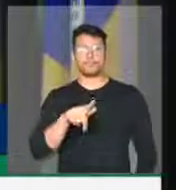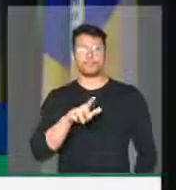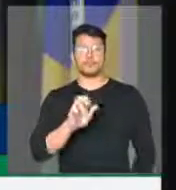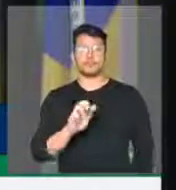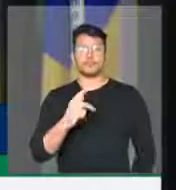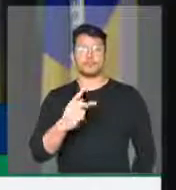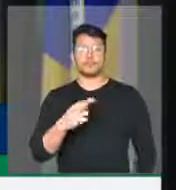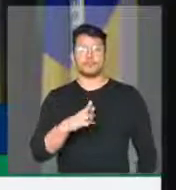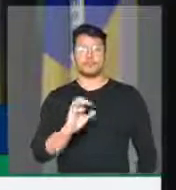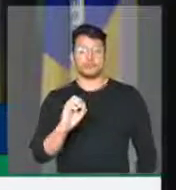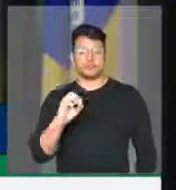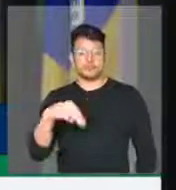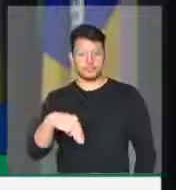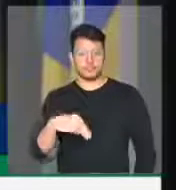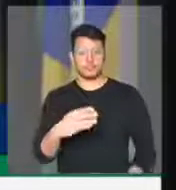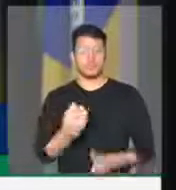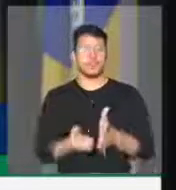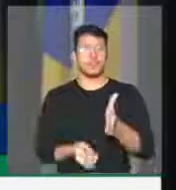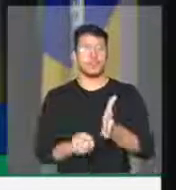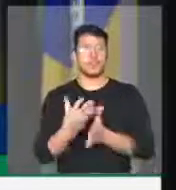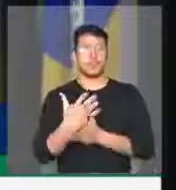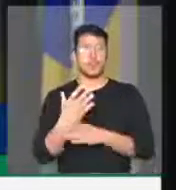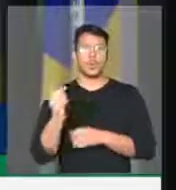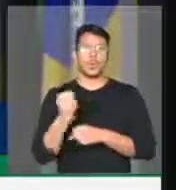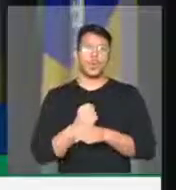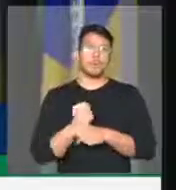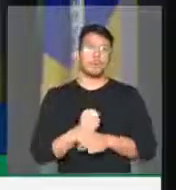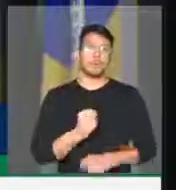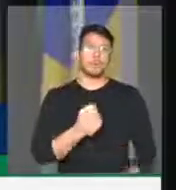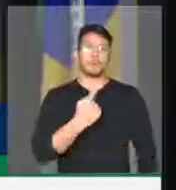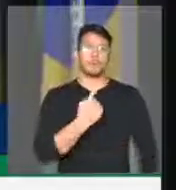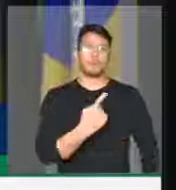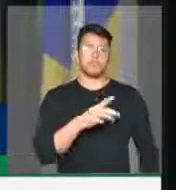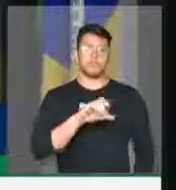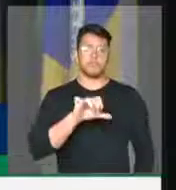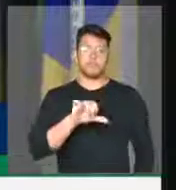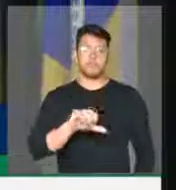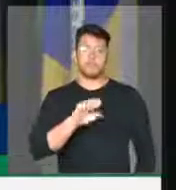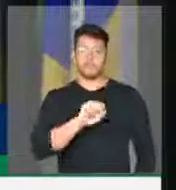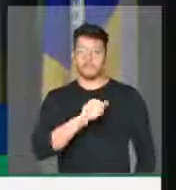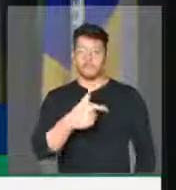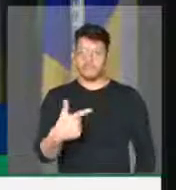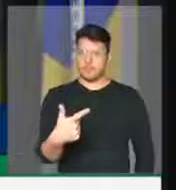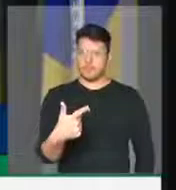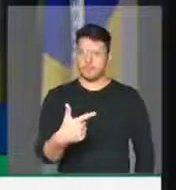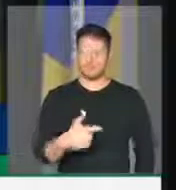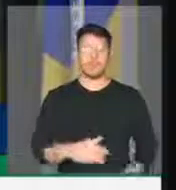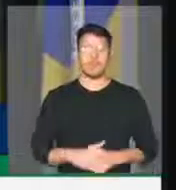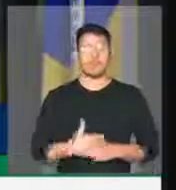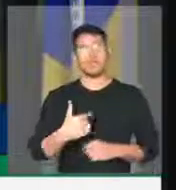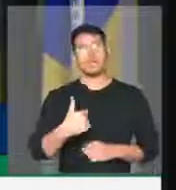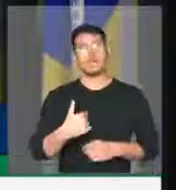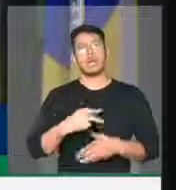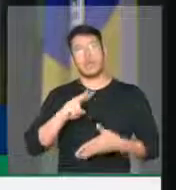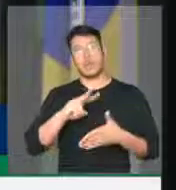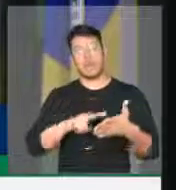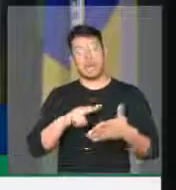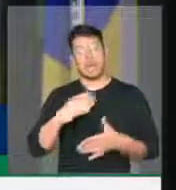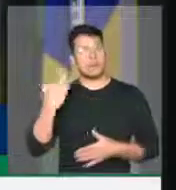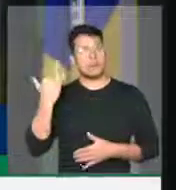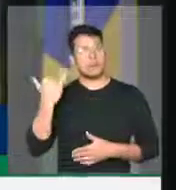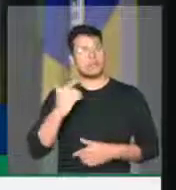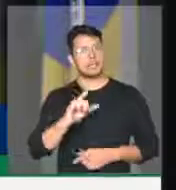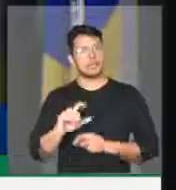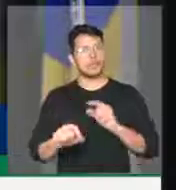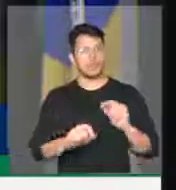1982. Eu li algum tempo atrás um jornal estranhando que o governo, numa fase de